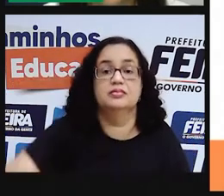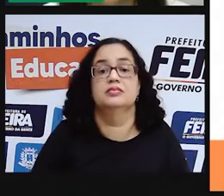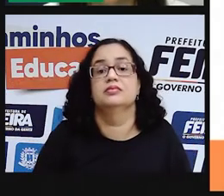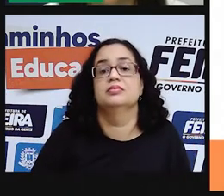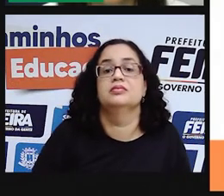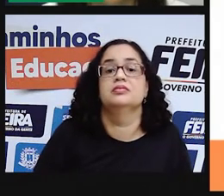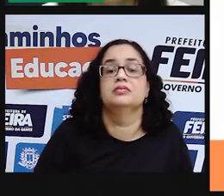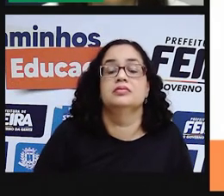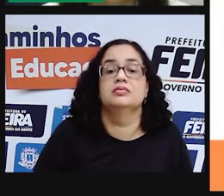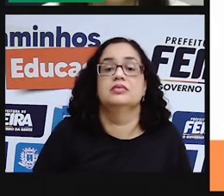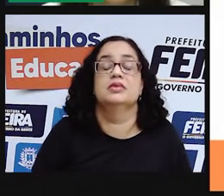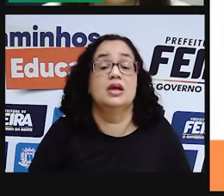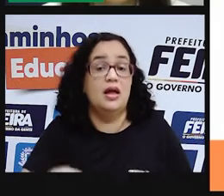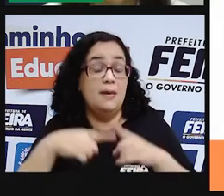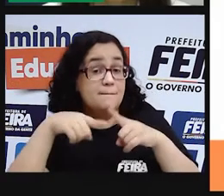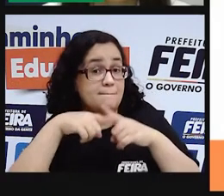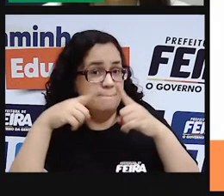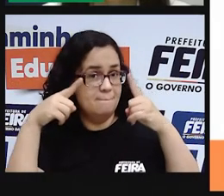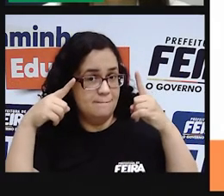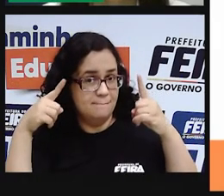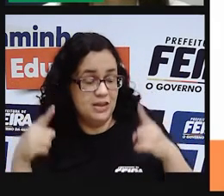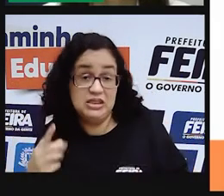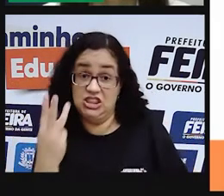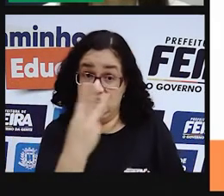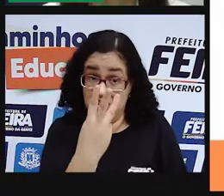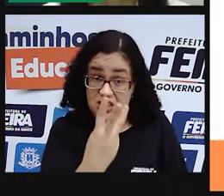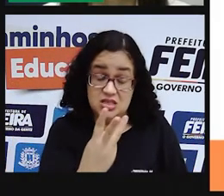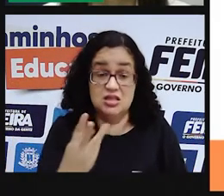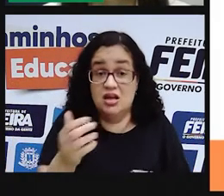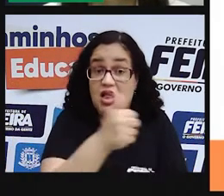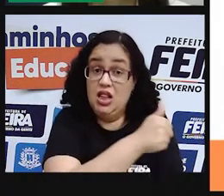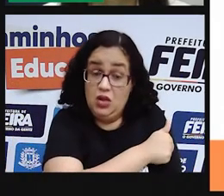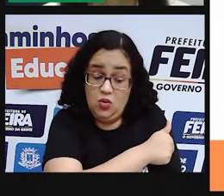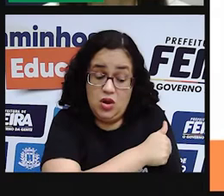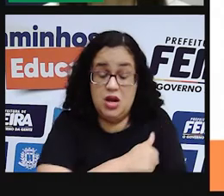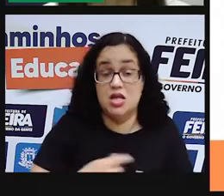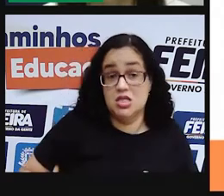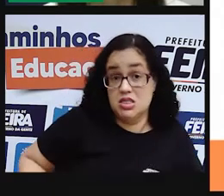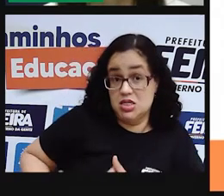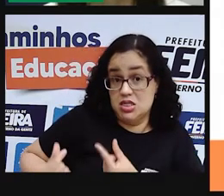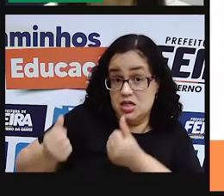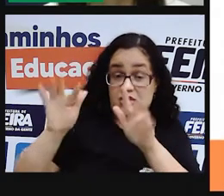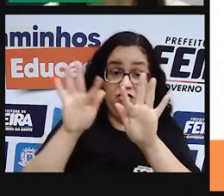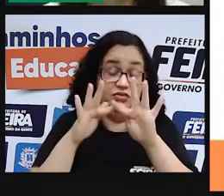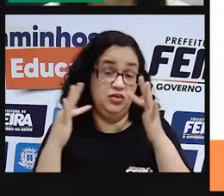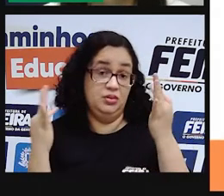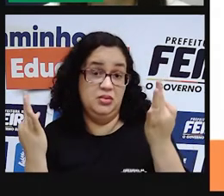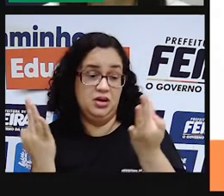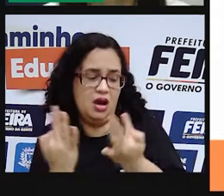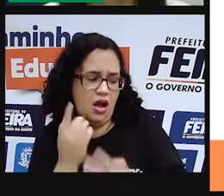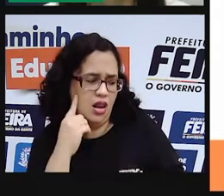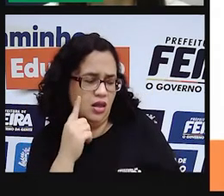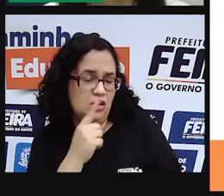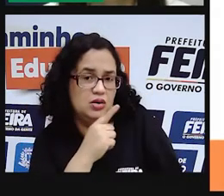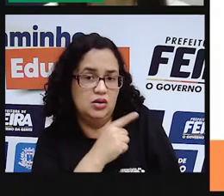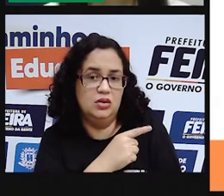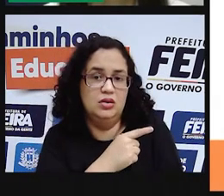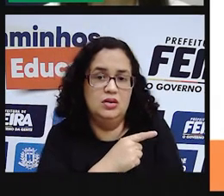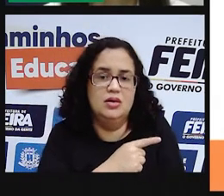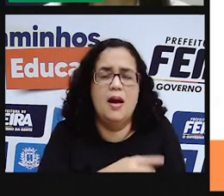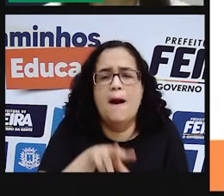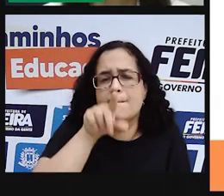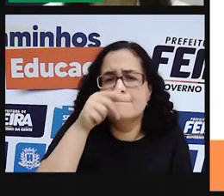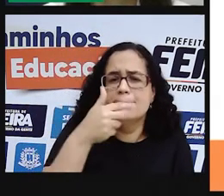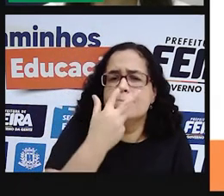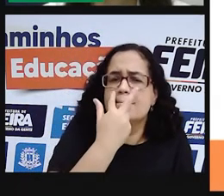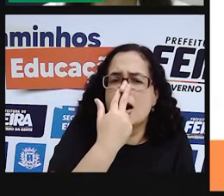própria casa. Mas eis que três estudantes de famílias ricas e tradicionais enxergam Kim como o patinho